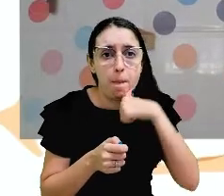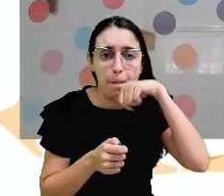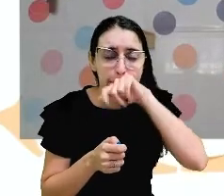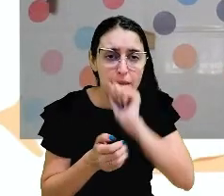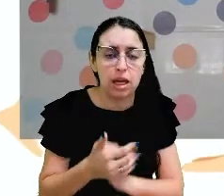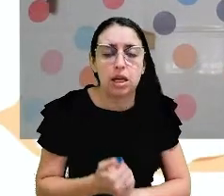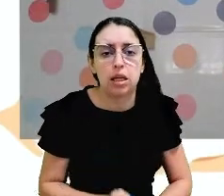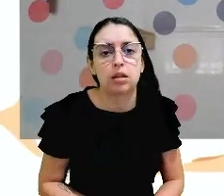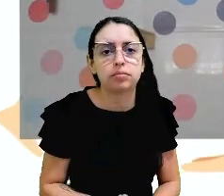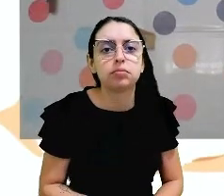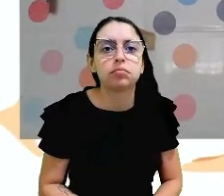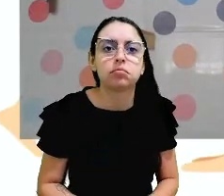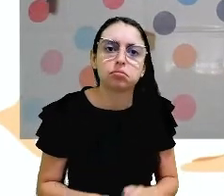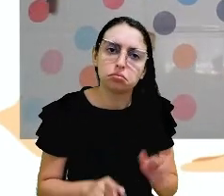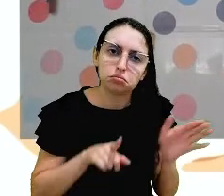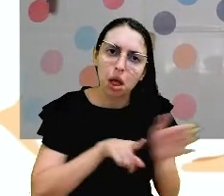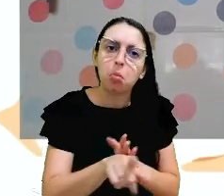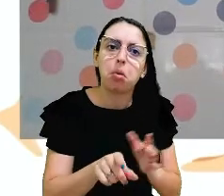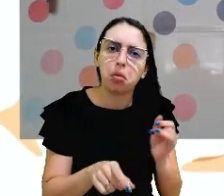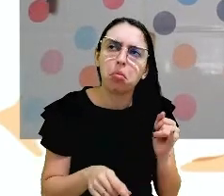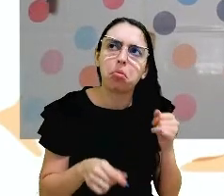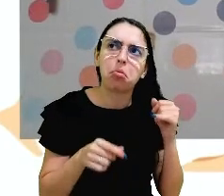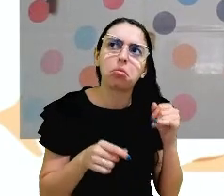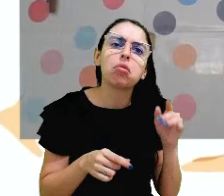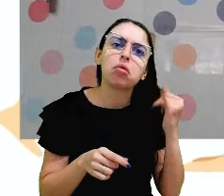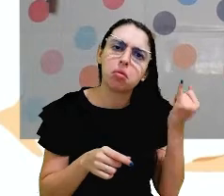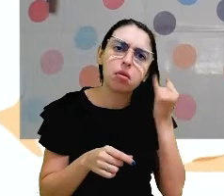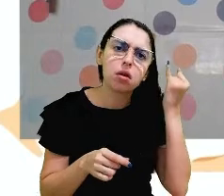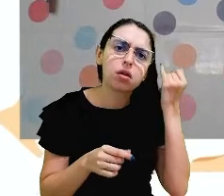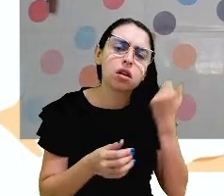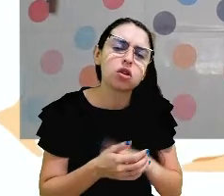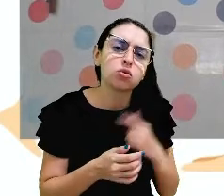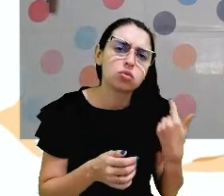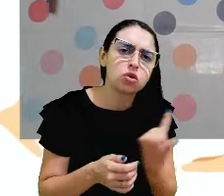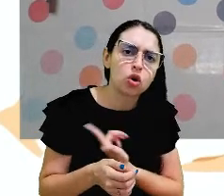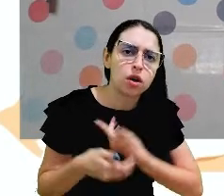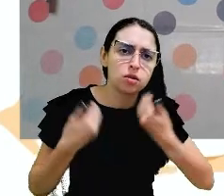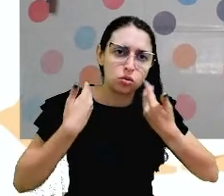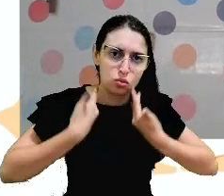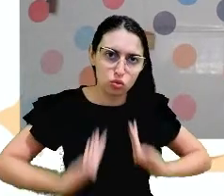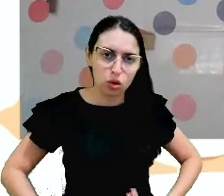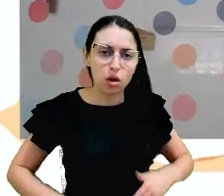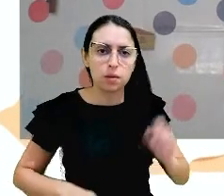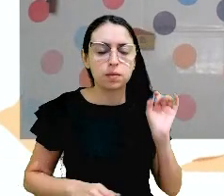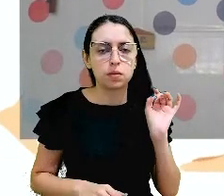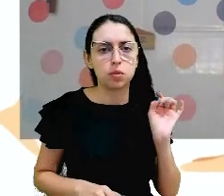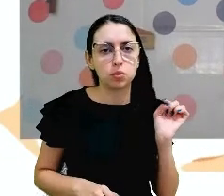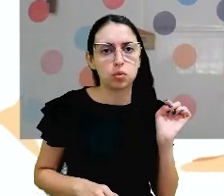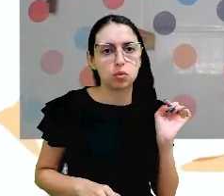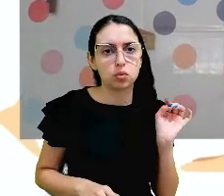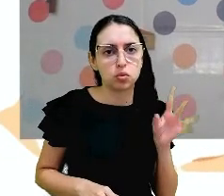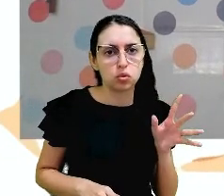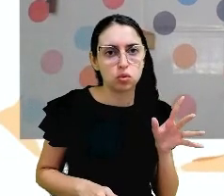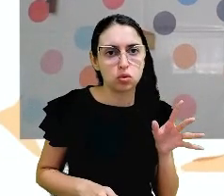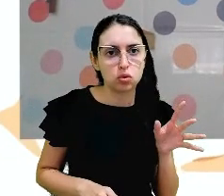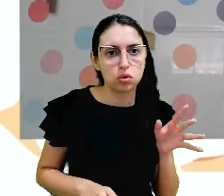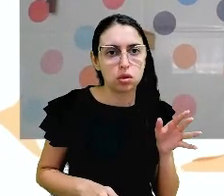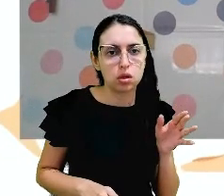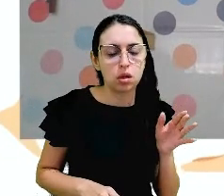pergunta, doutora Marcele, por quê? Os nossos corpos ainda estão